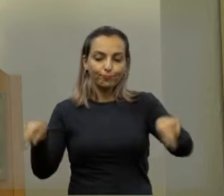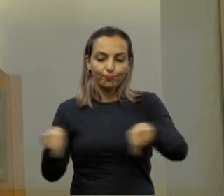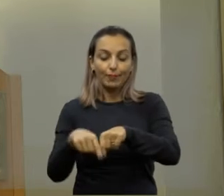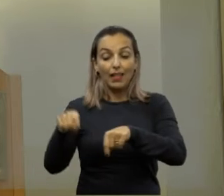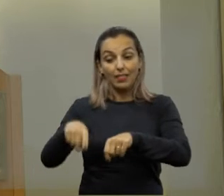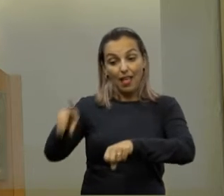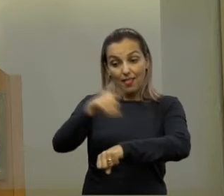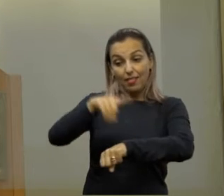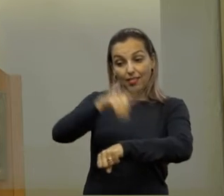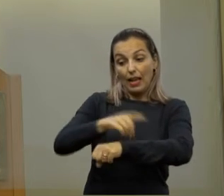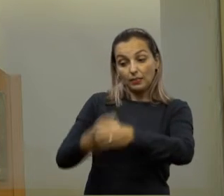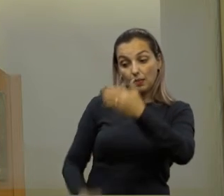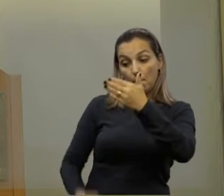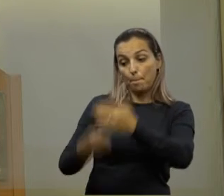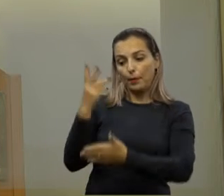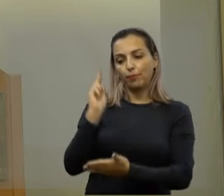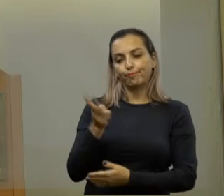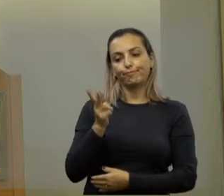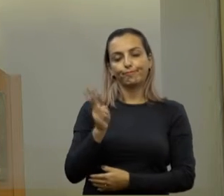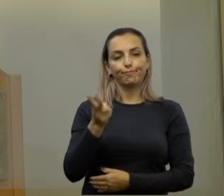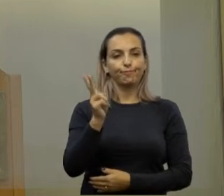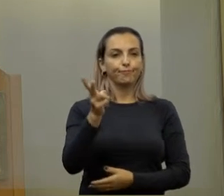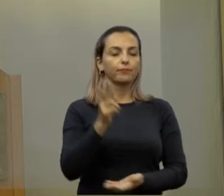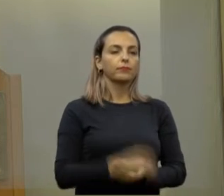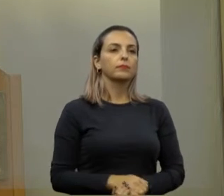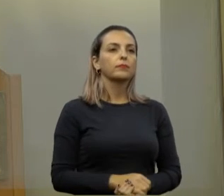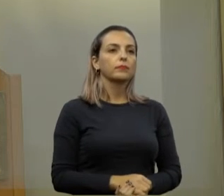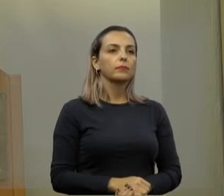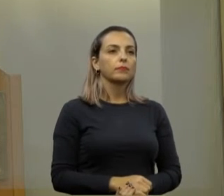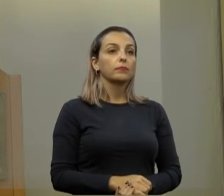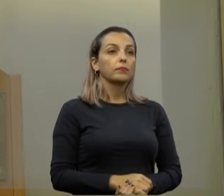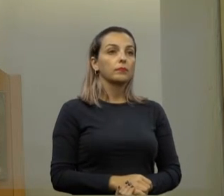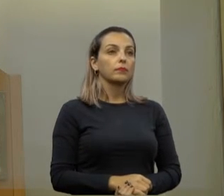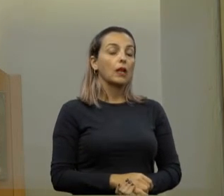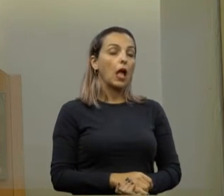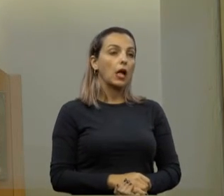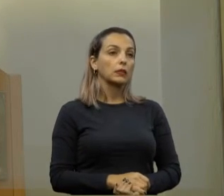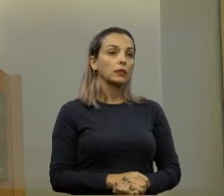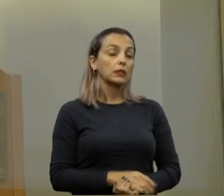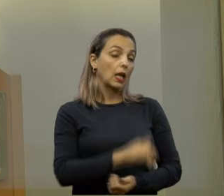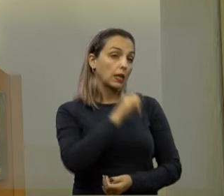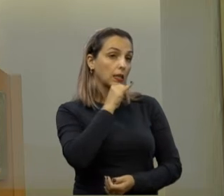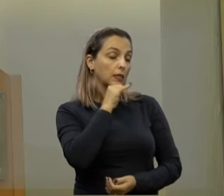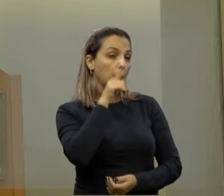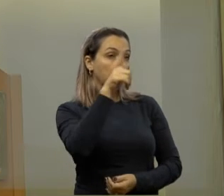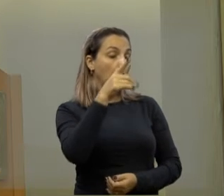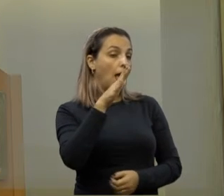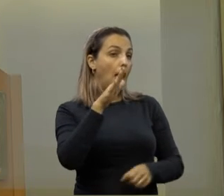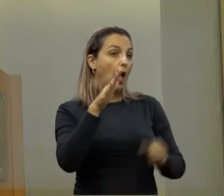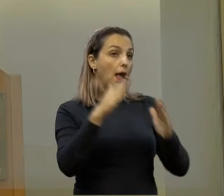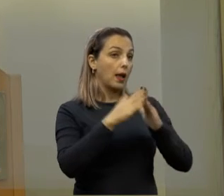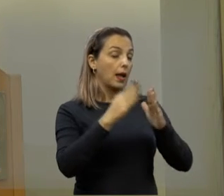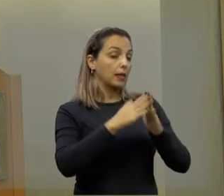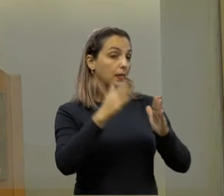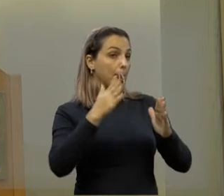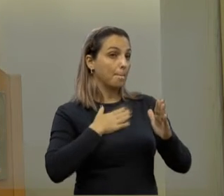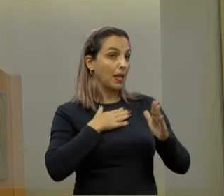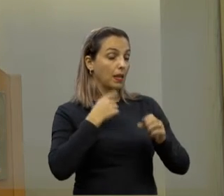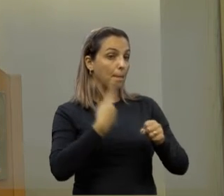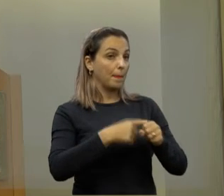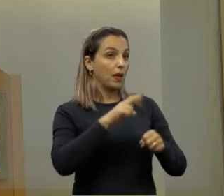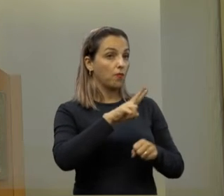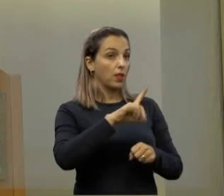sendo ali um foco A exemplo disso a na minha própria casa que eu moro a Ferroviária temos um terreno de esquina